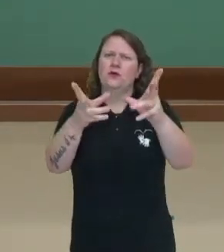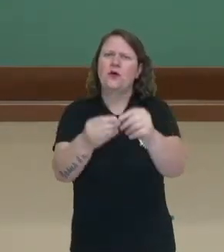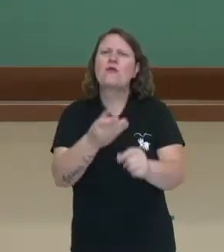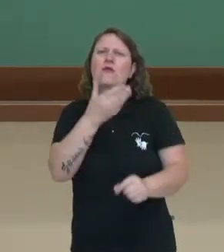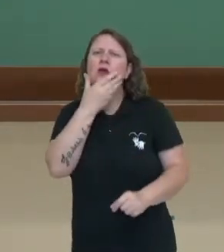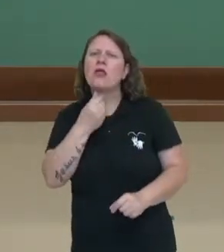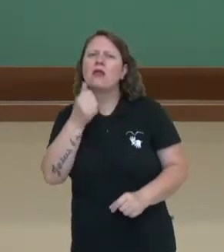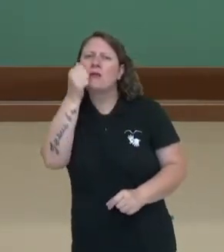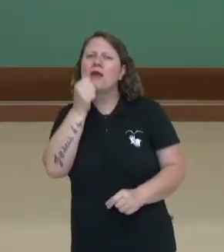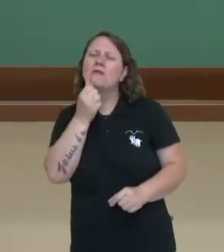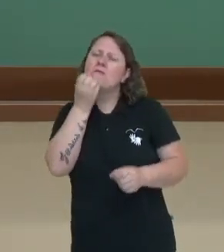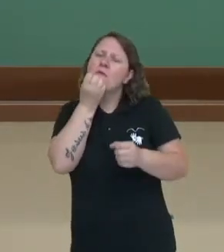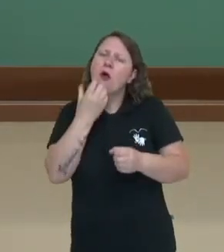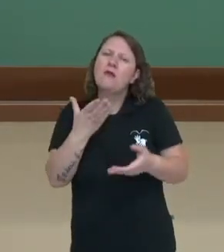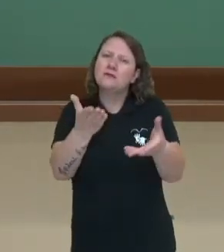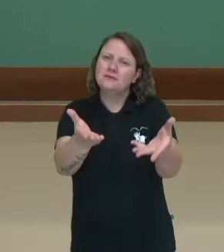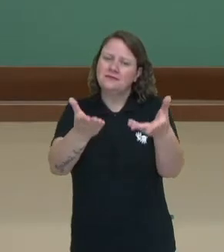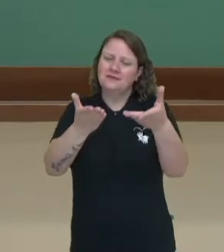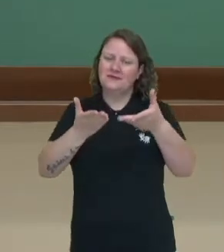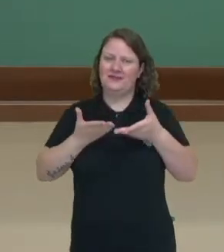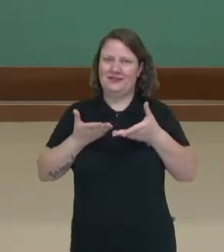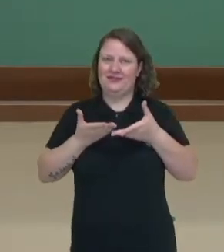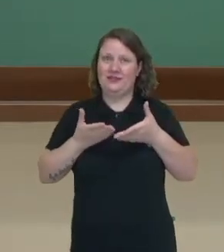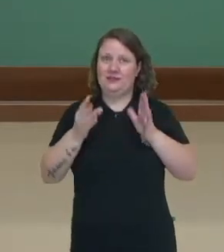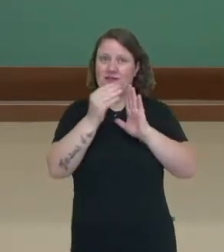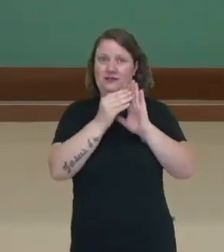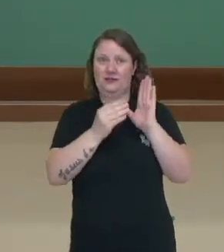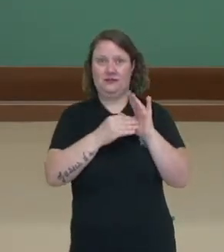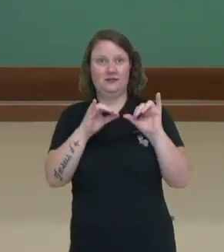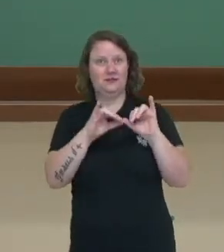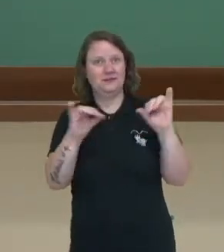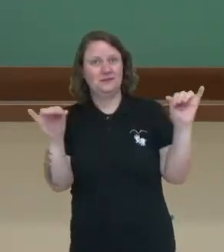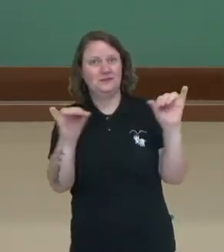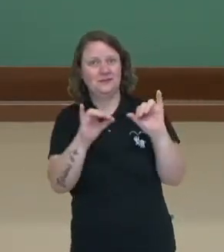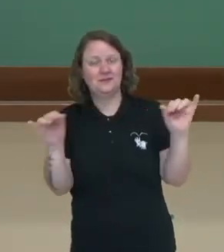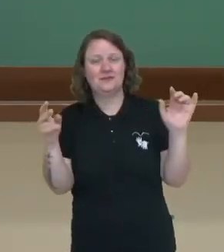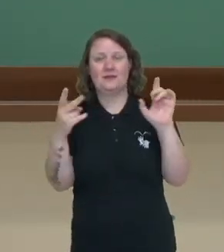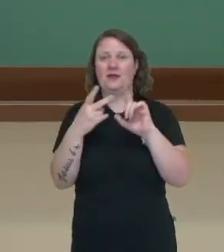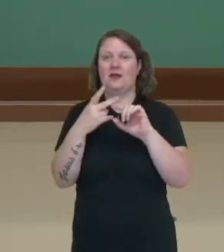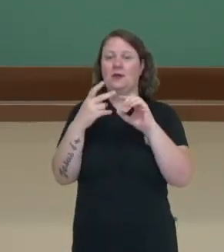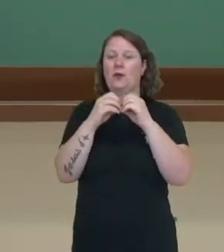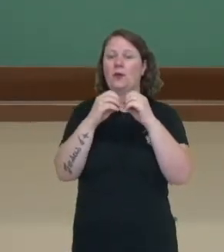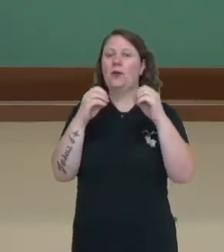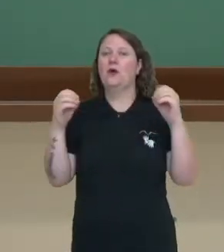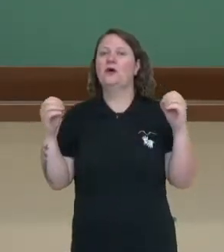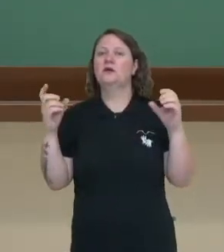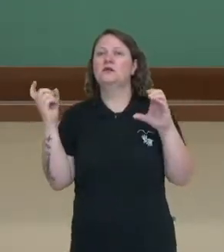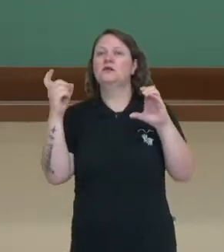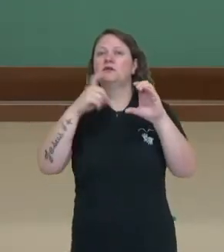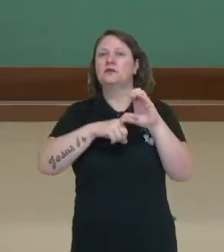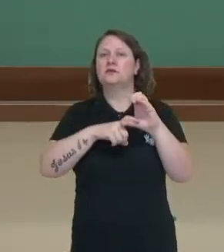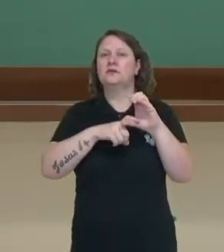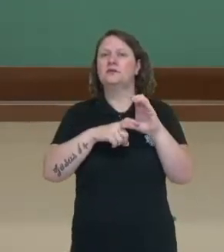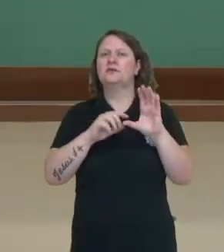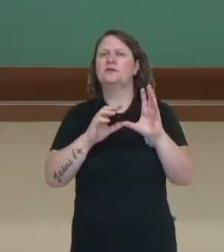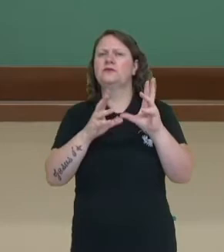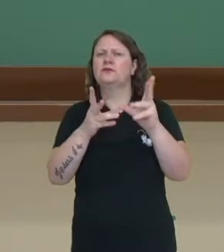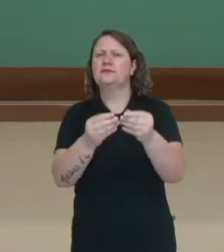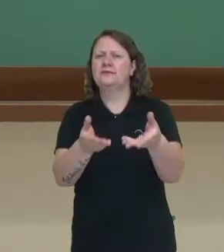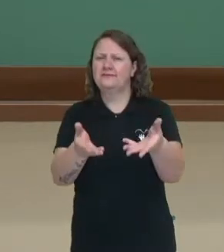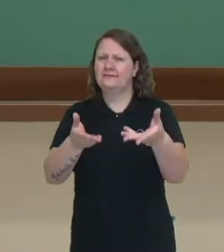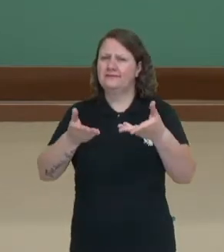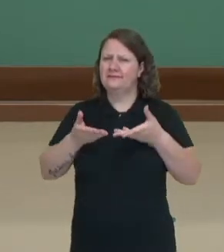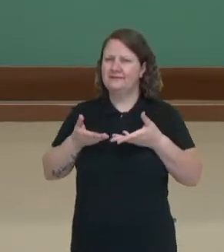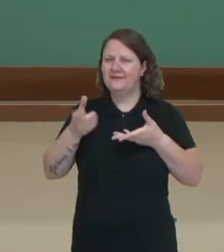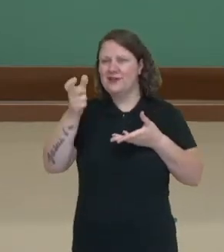bem-vindo. Os nossos conteúdos são notícia e oração subordinada. Convido você a acompanhar